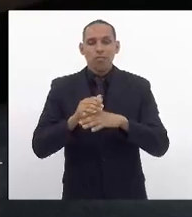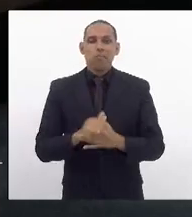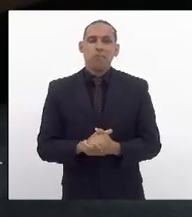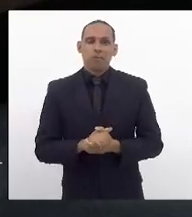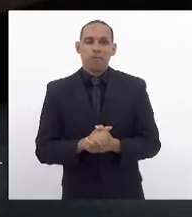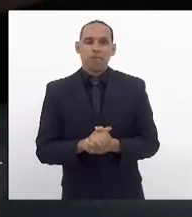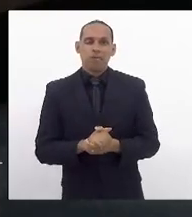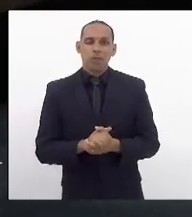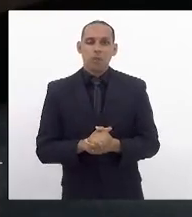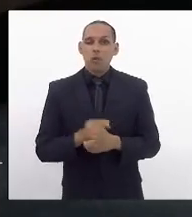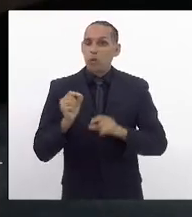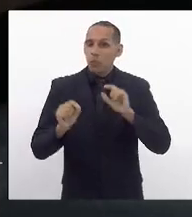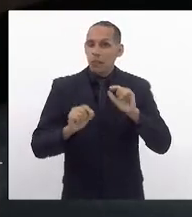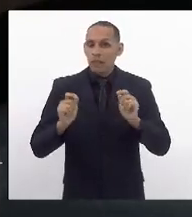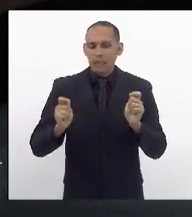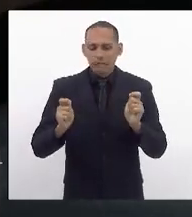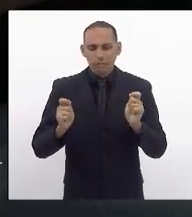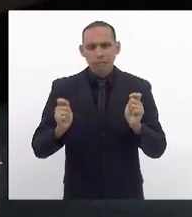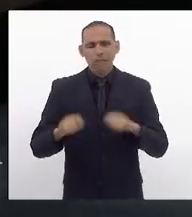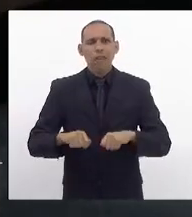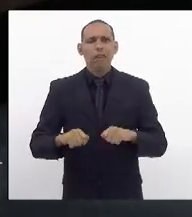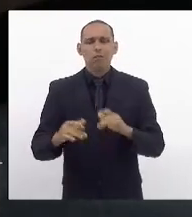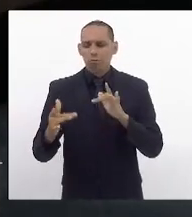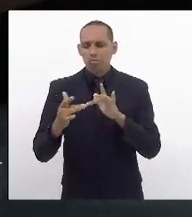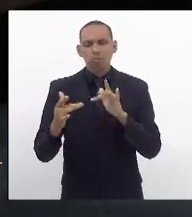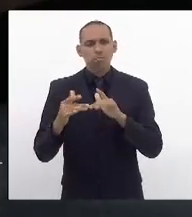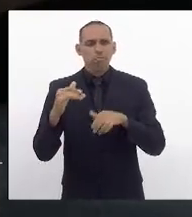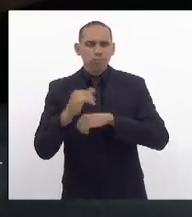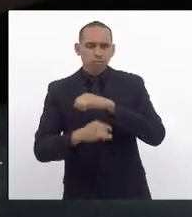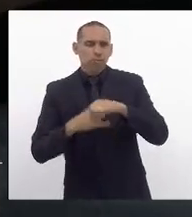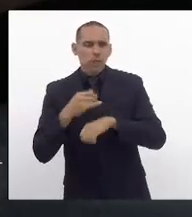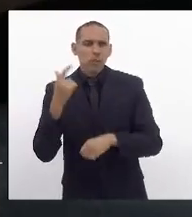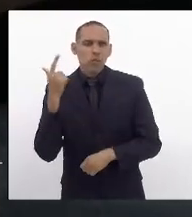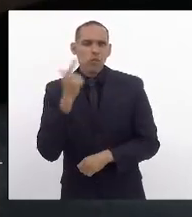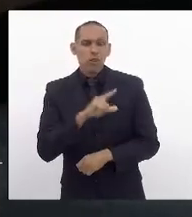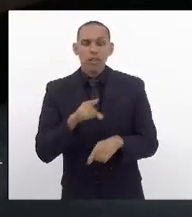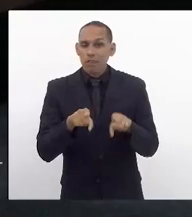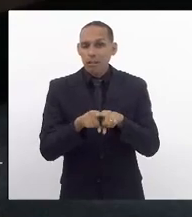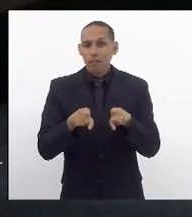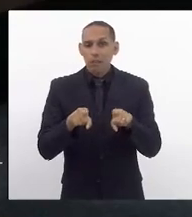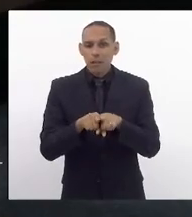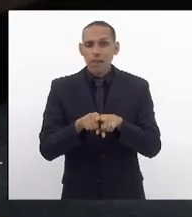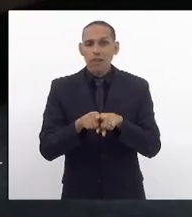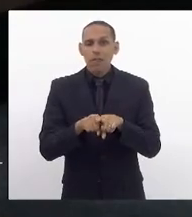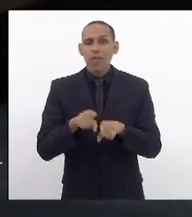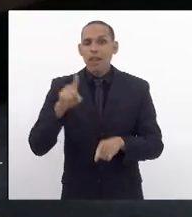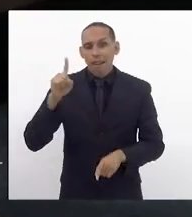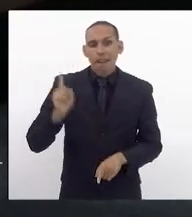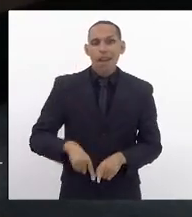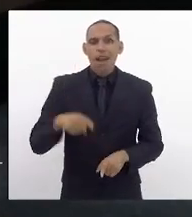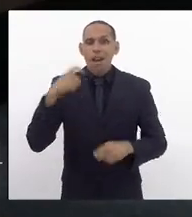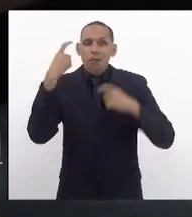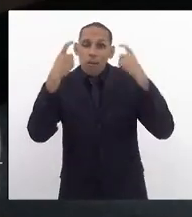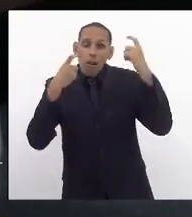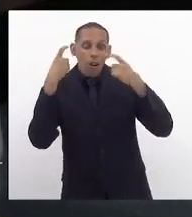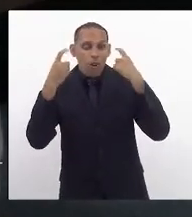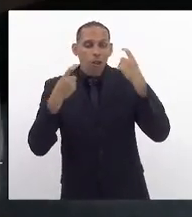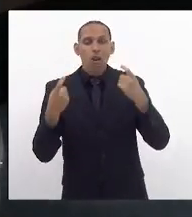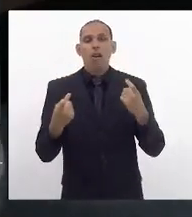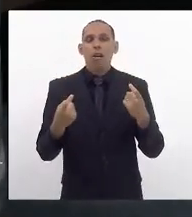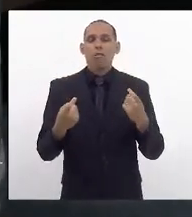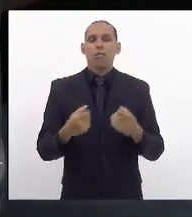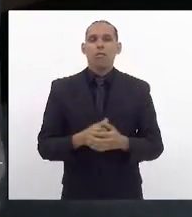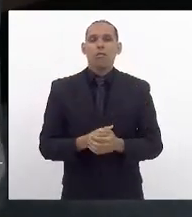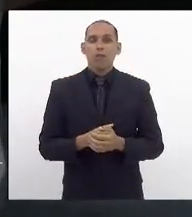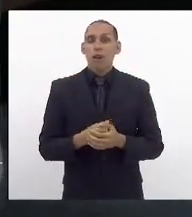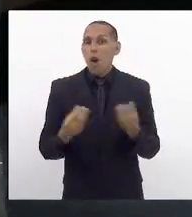a possibilidade dessa conectividade também ser uma preocupação em termos